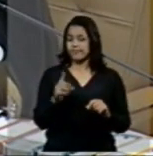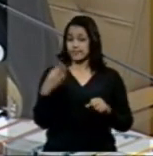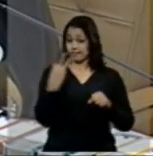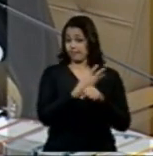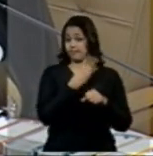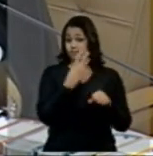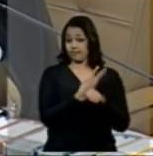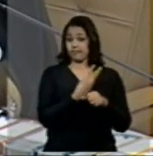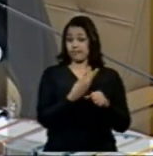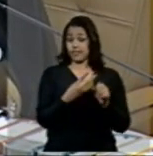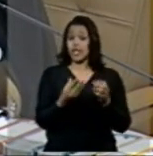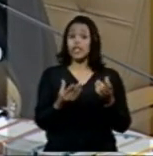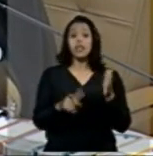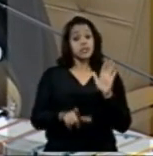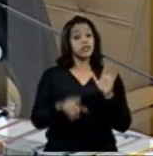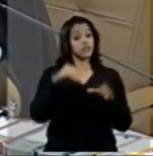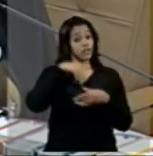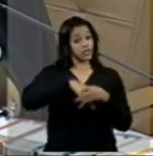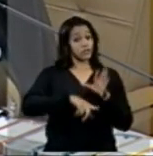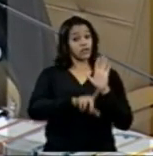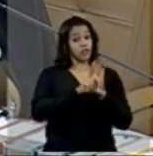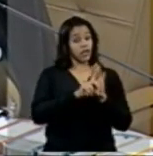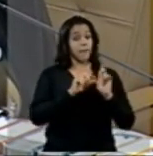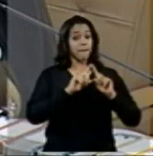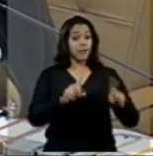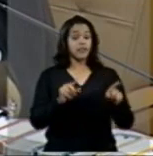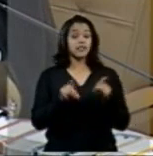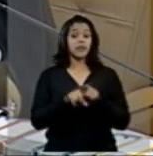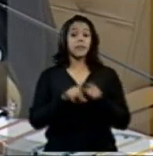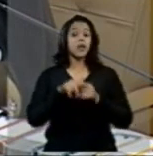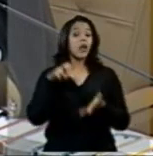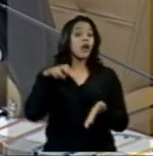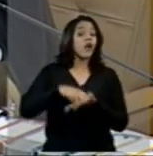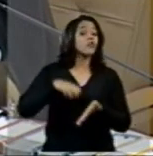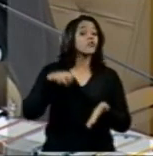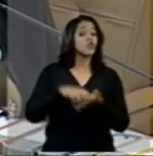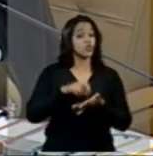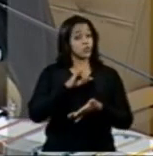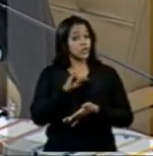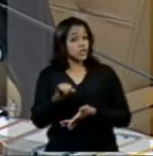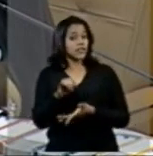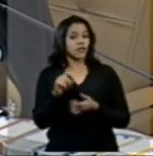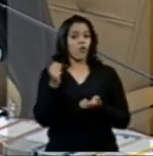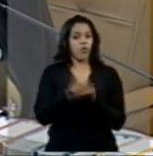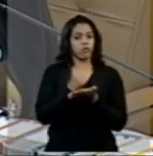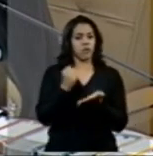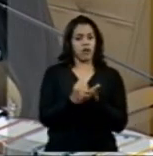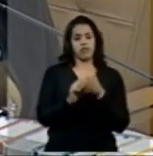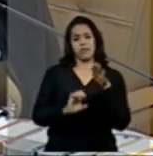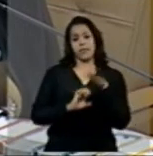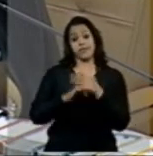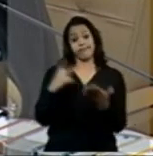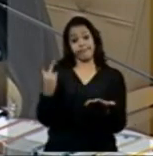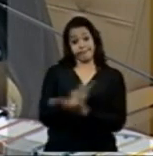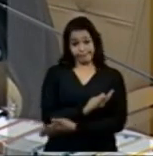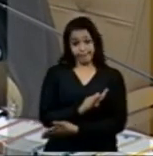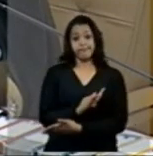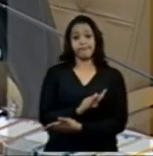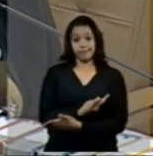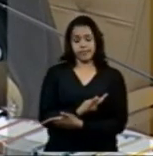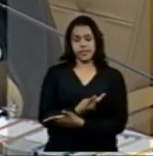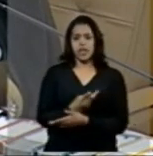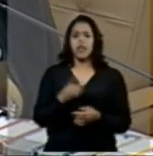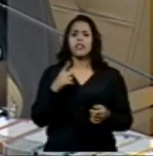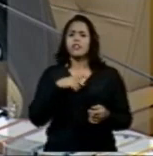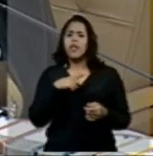lícita, como também se disciplinaram as consequências jurídicas da ilicitude da terceirização. Reconhecimento do